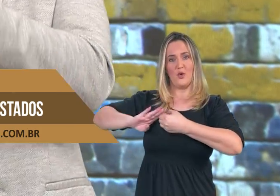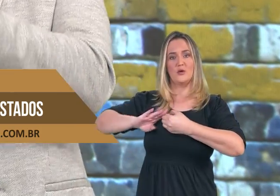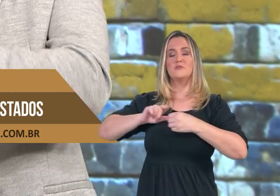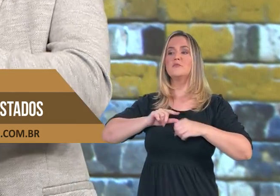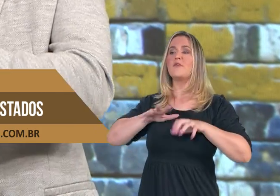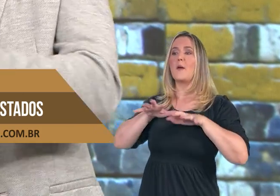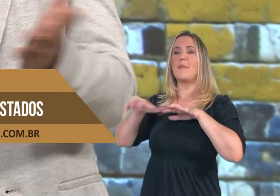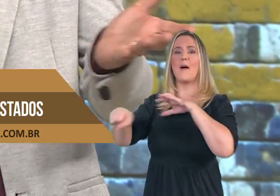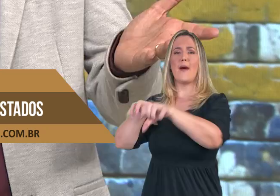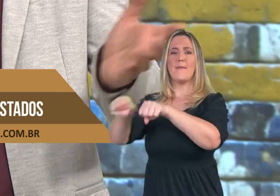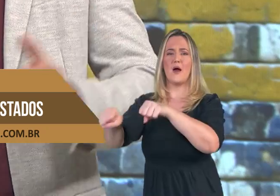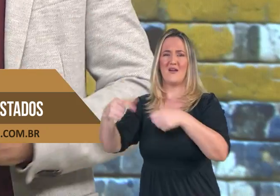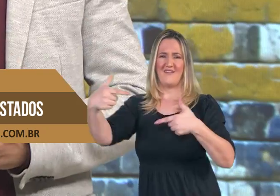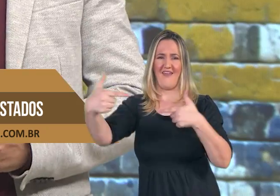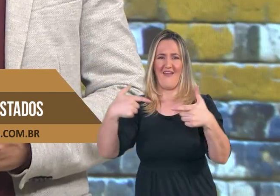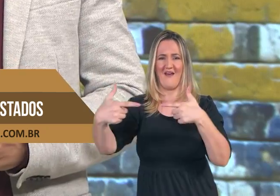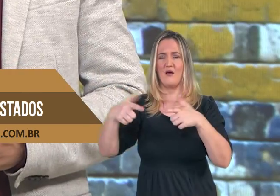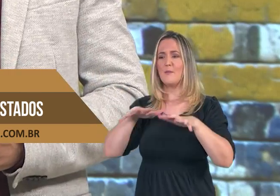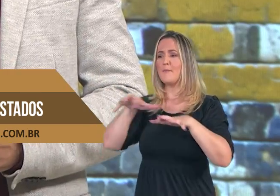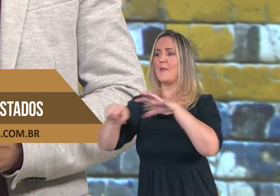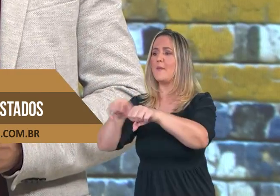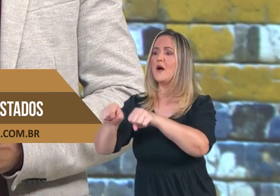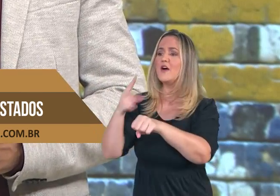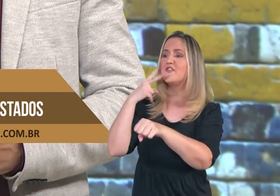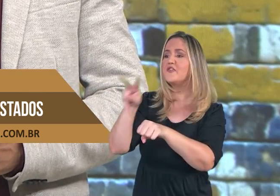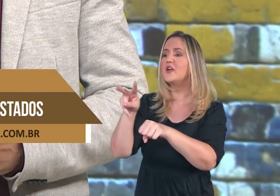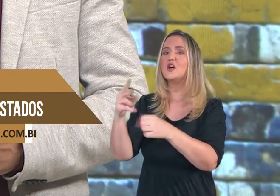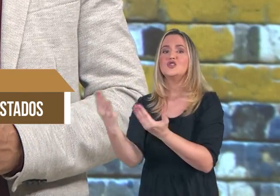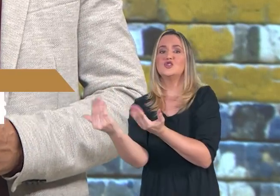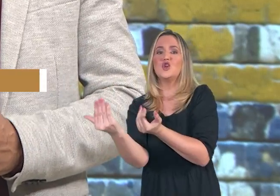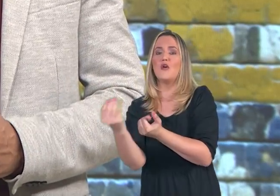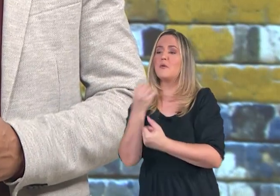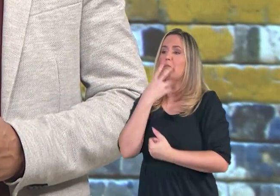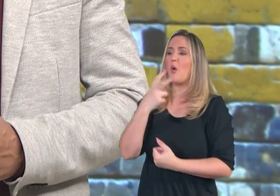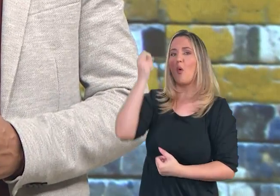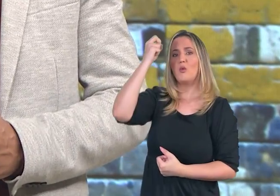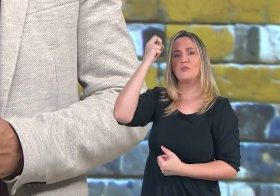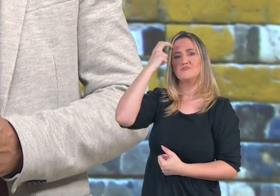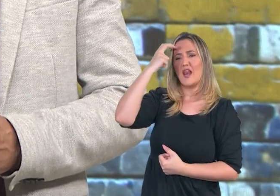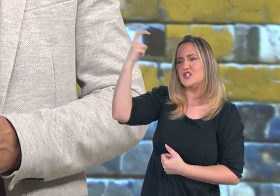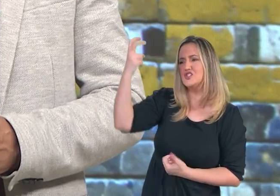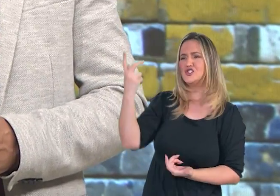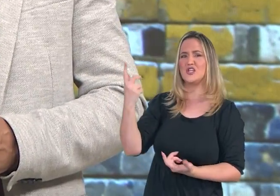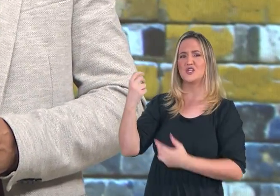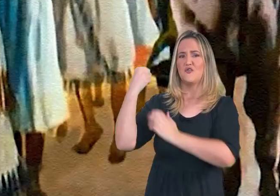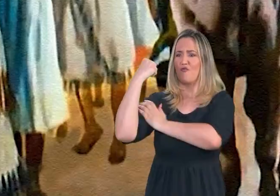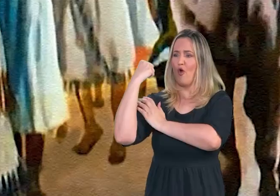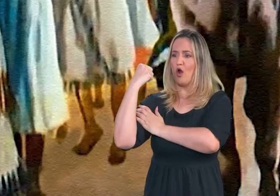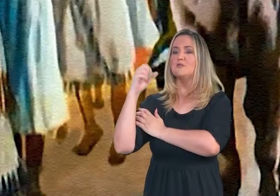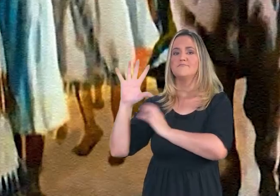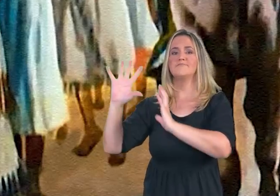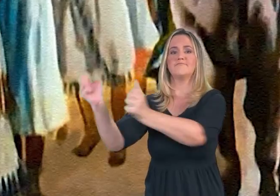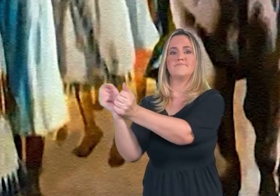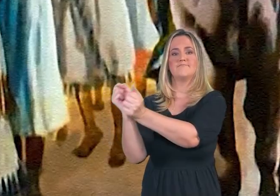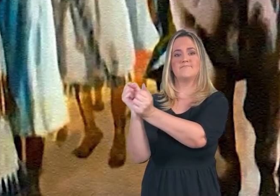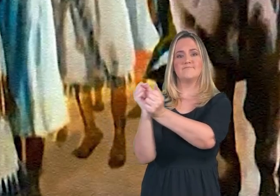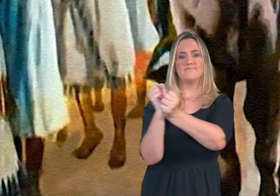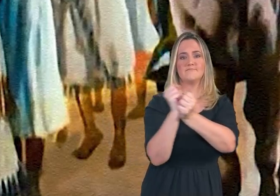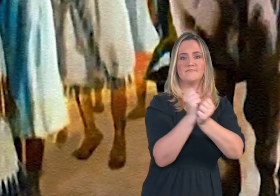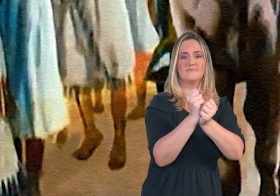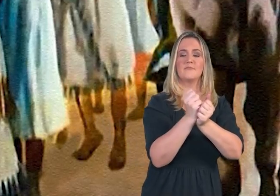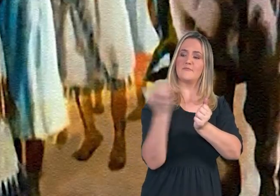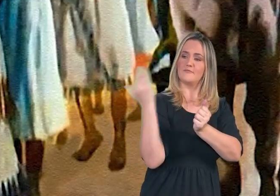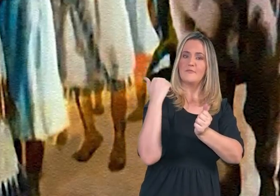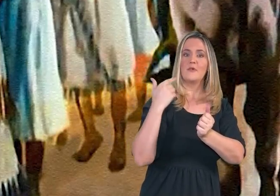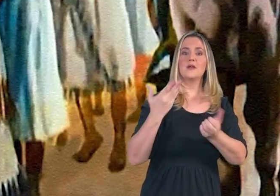melhores jovens de Judá, a fim de que fossem treinados para servir como seus servos pessoais no palácio. Daniel e seus amigos